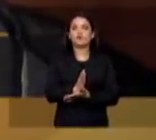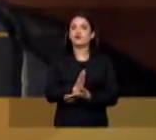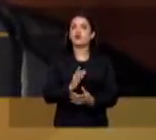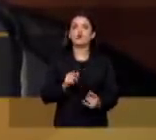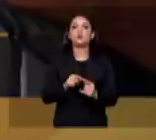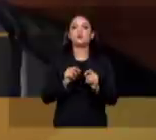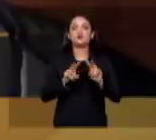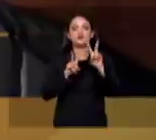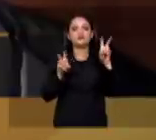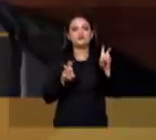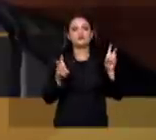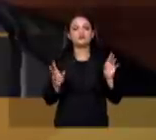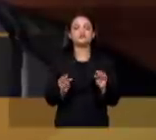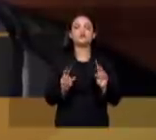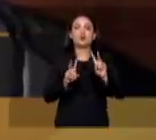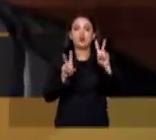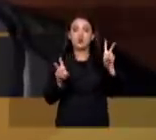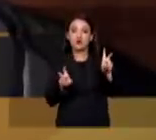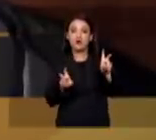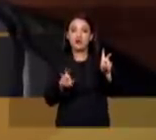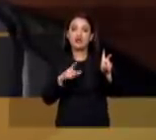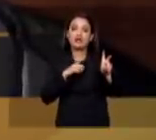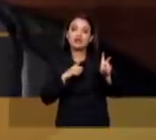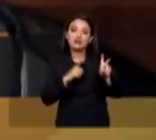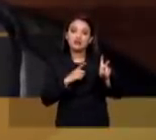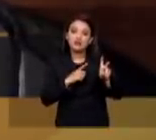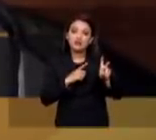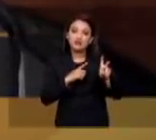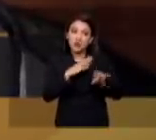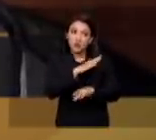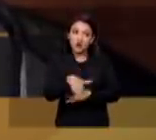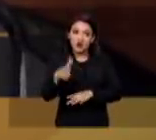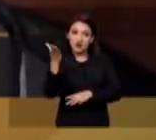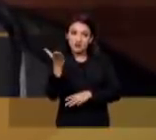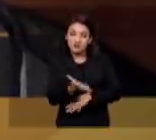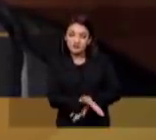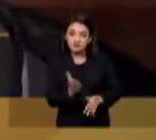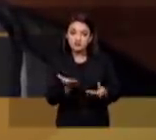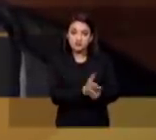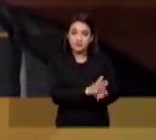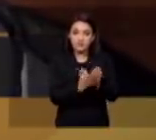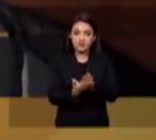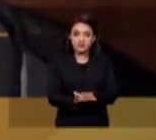aspas, a extinção dos feitos, com exceção do habeas corpus